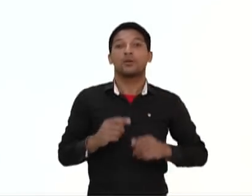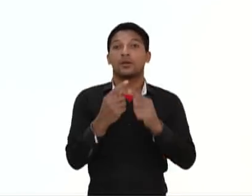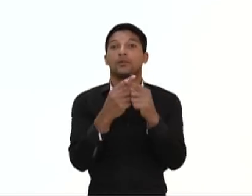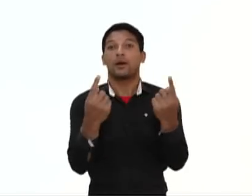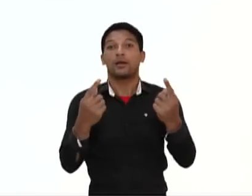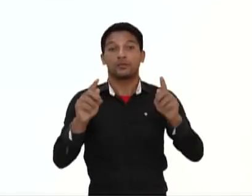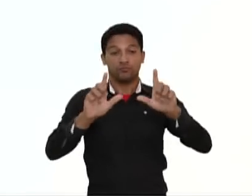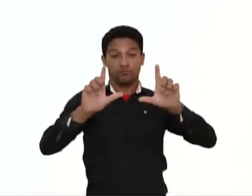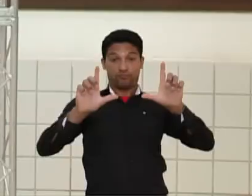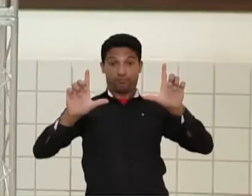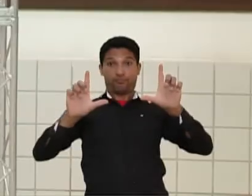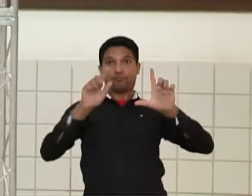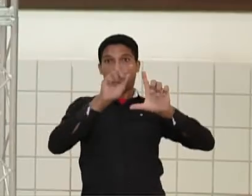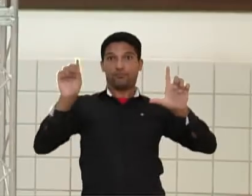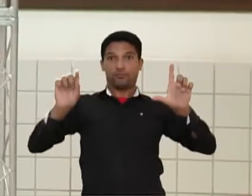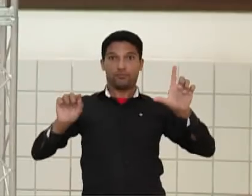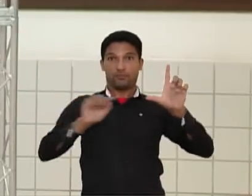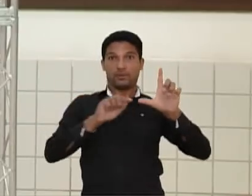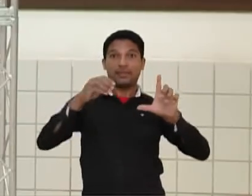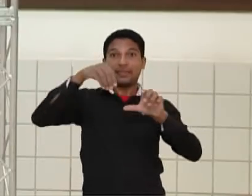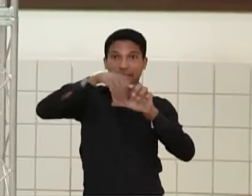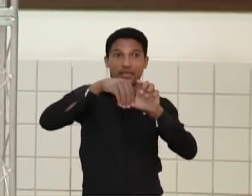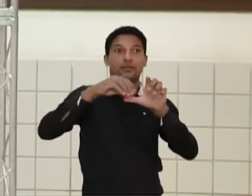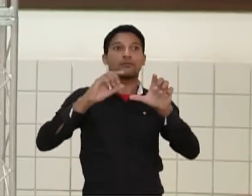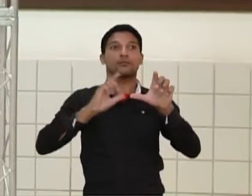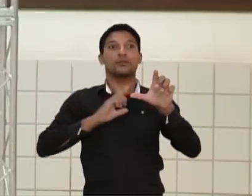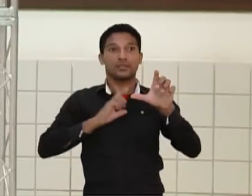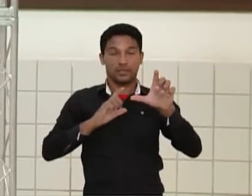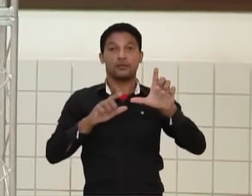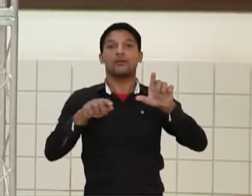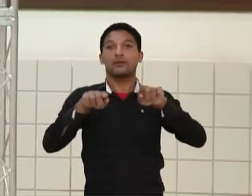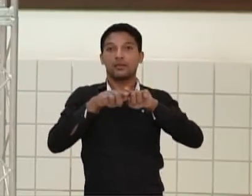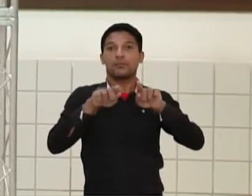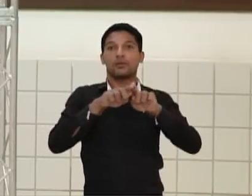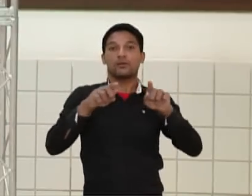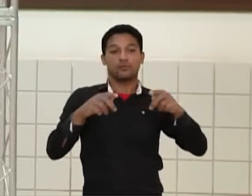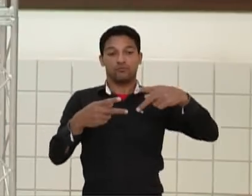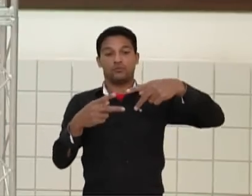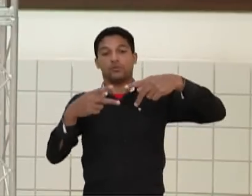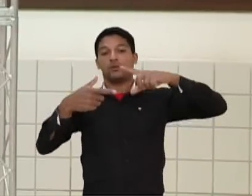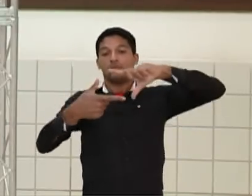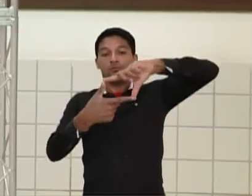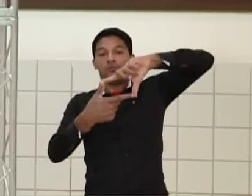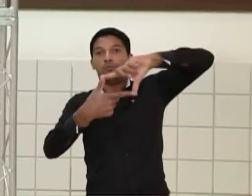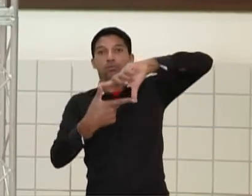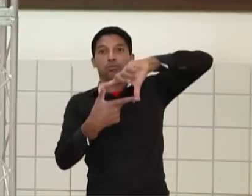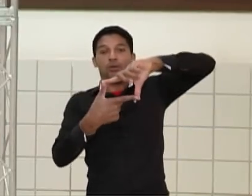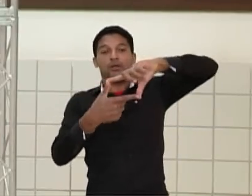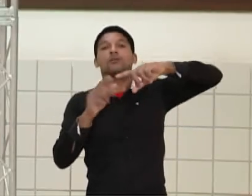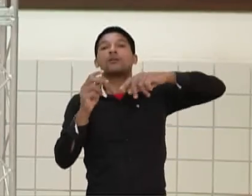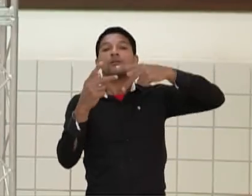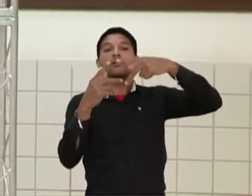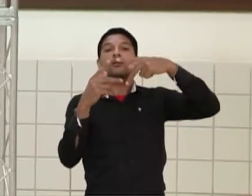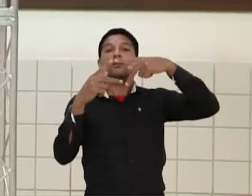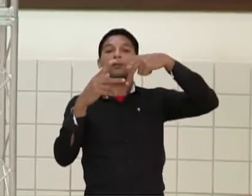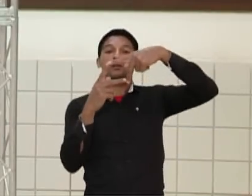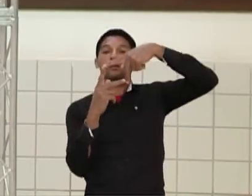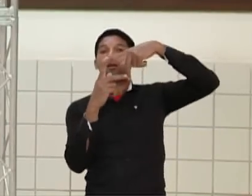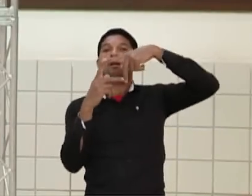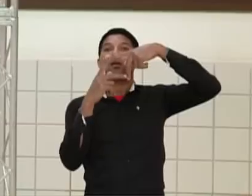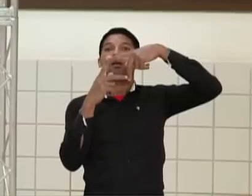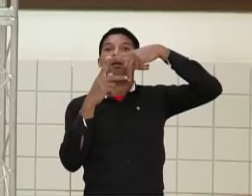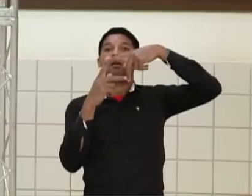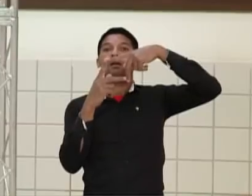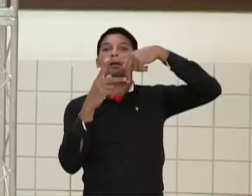outro paralelogramo que é retângulo e, portanto, é um paralelogramo, que é o quadrado. Por que eu digo que o quadrado é um